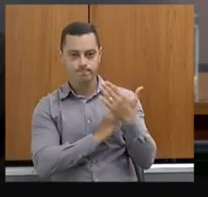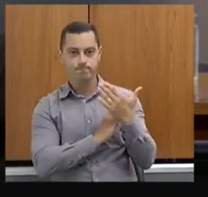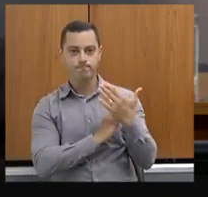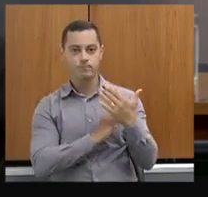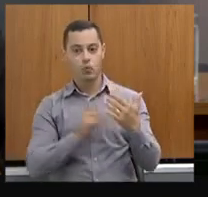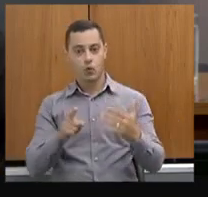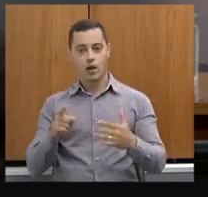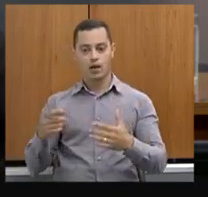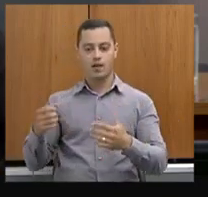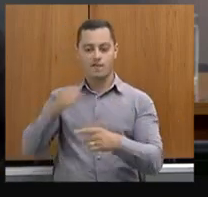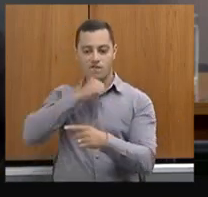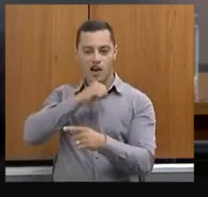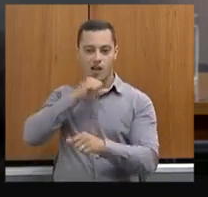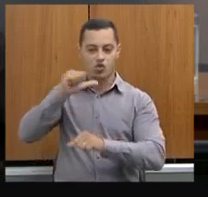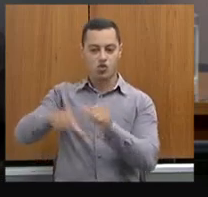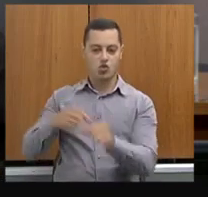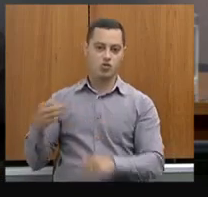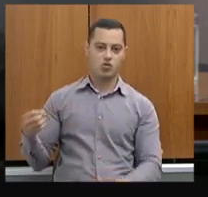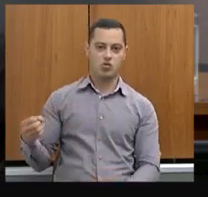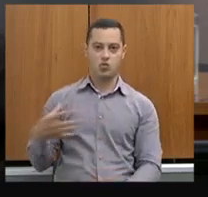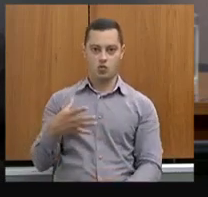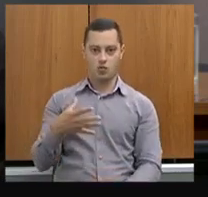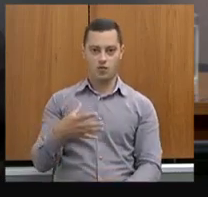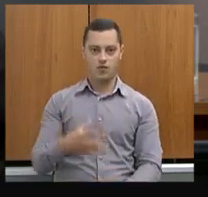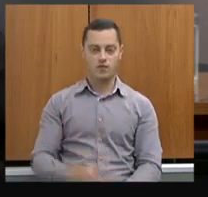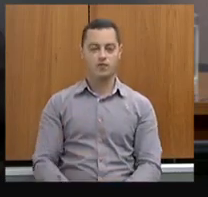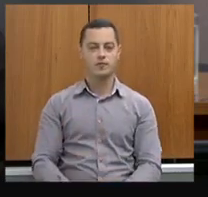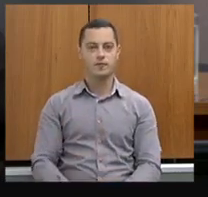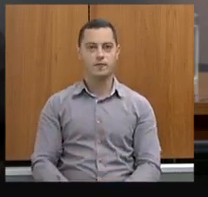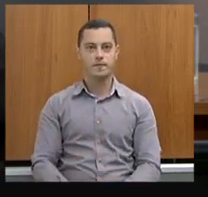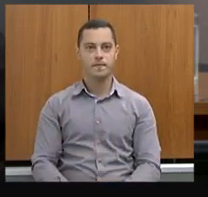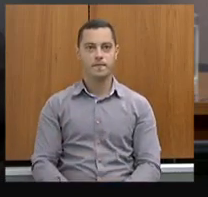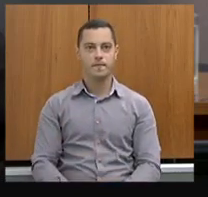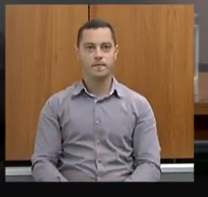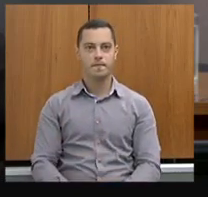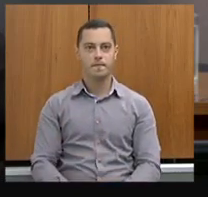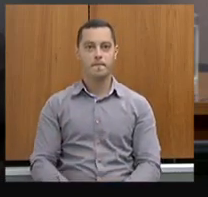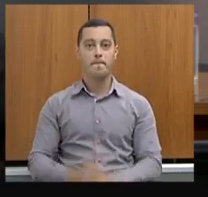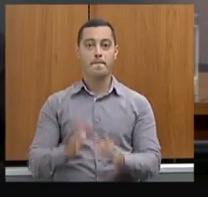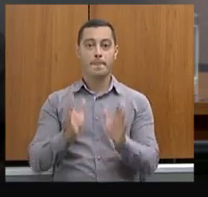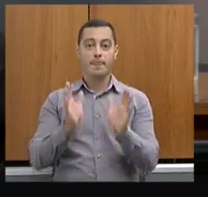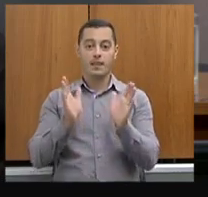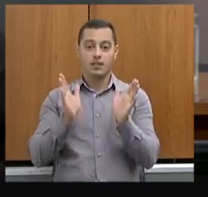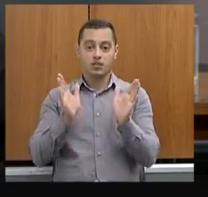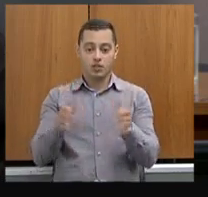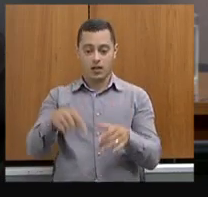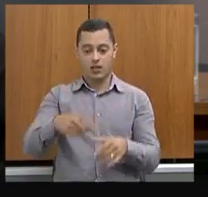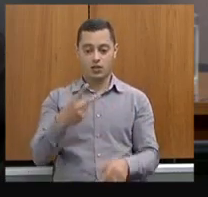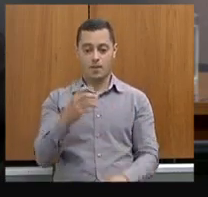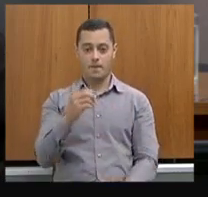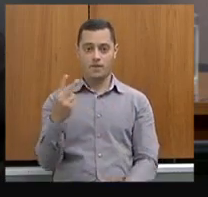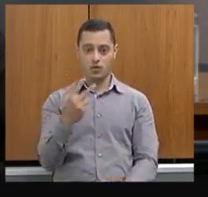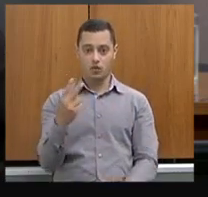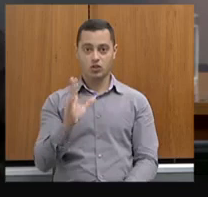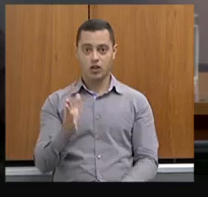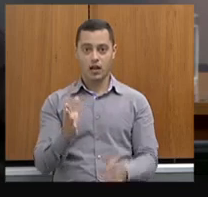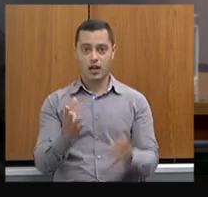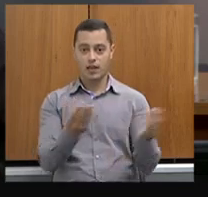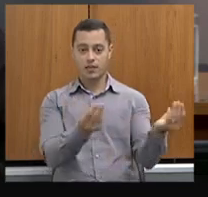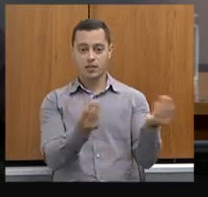renovação da frota próximo viaturas já entregues dentro deste ano